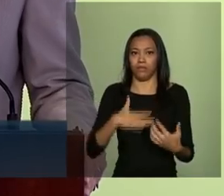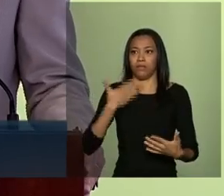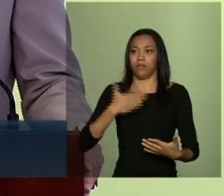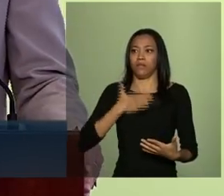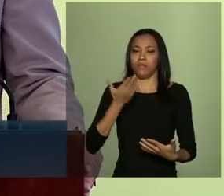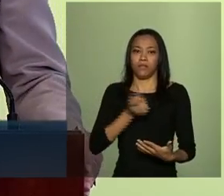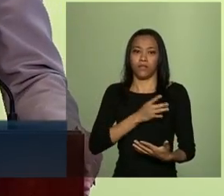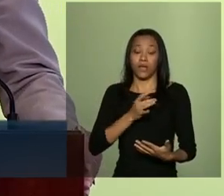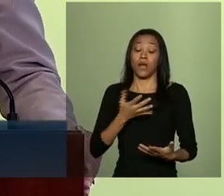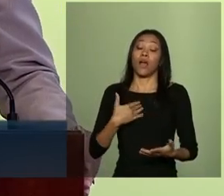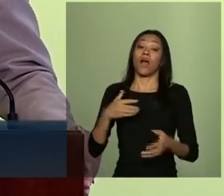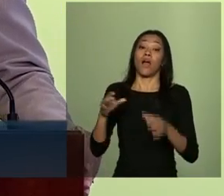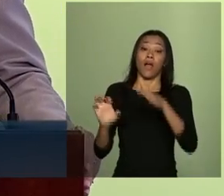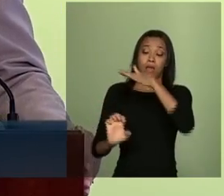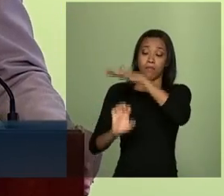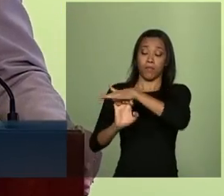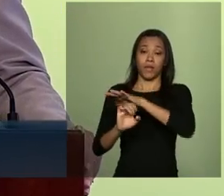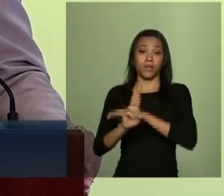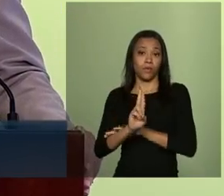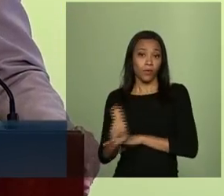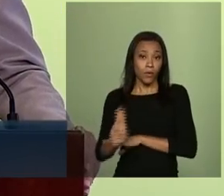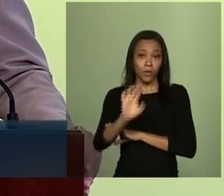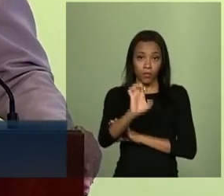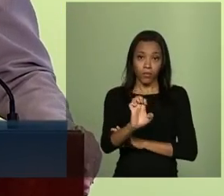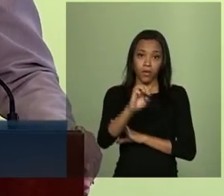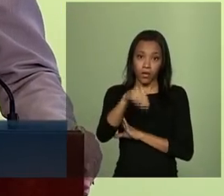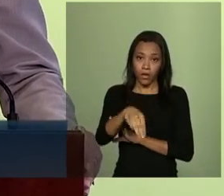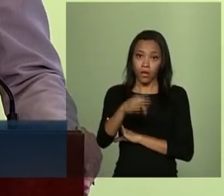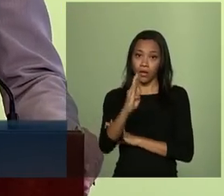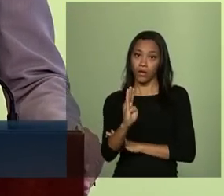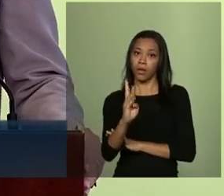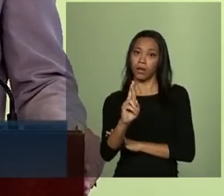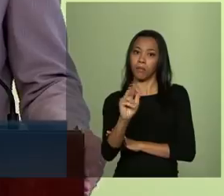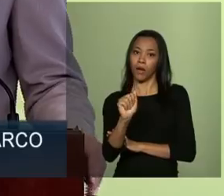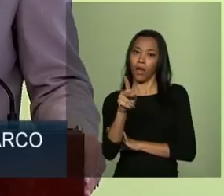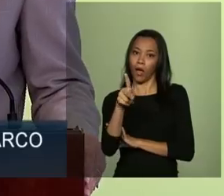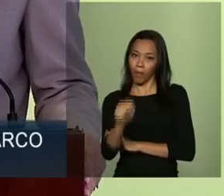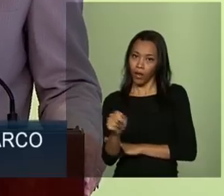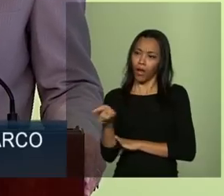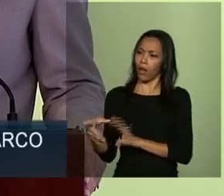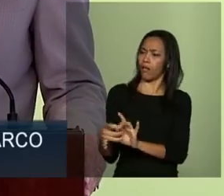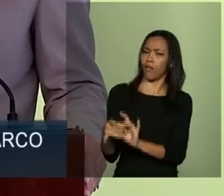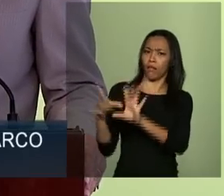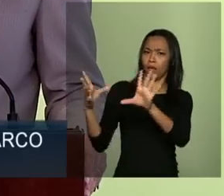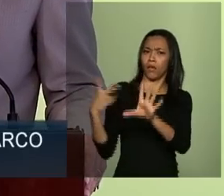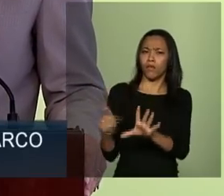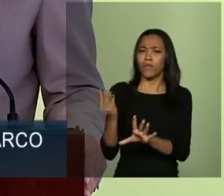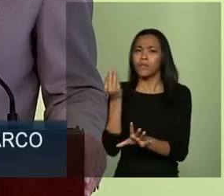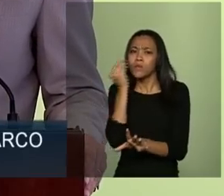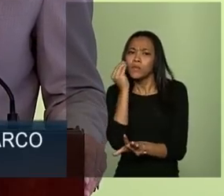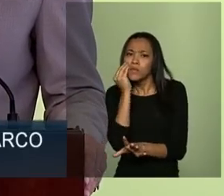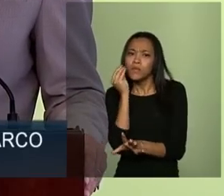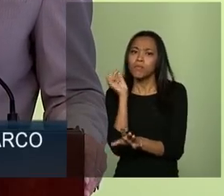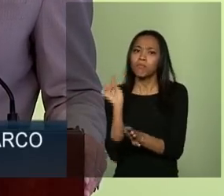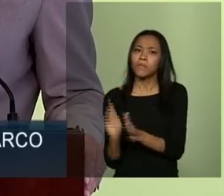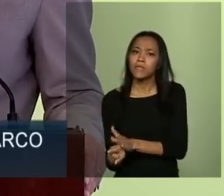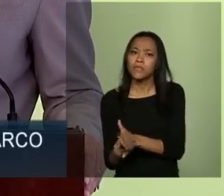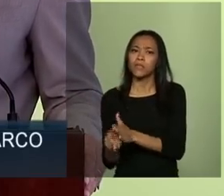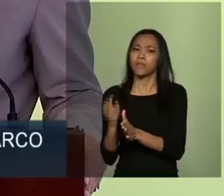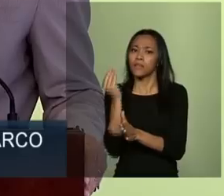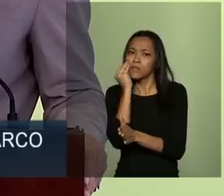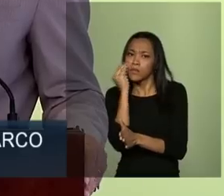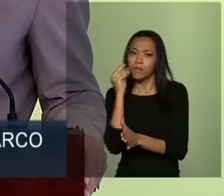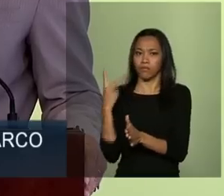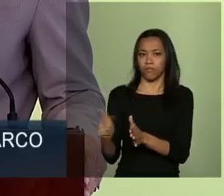Embrapa fica liberada para fazer os seus experimentos. É outro avanço em relação a uma